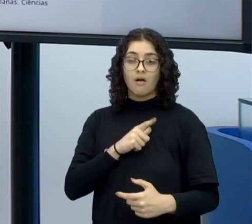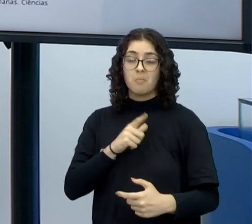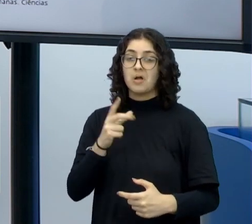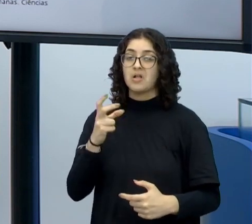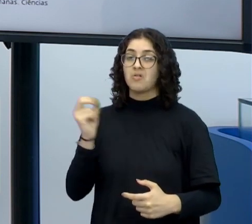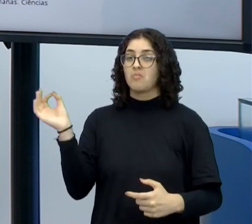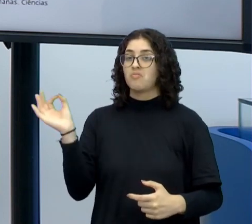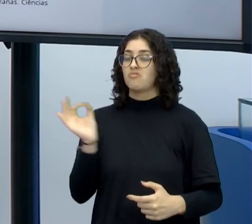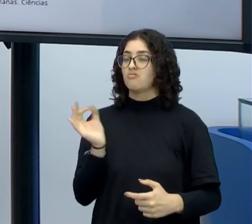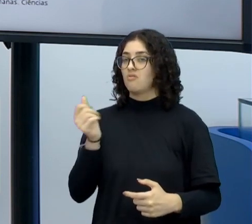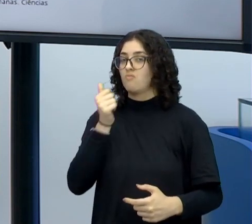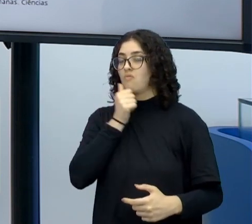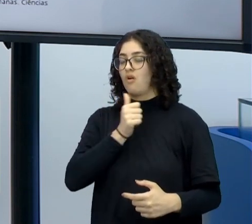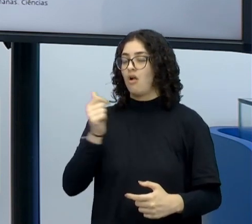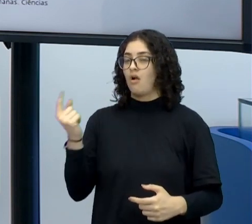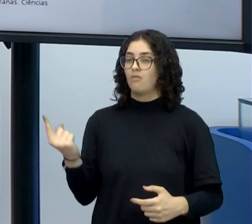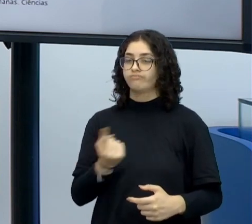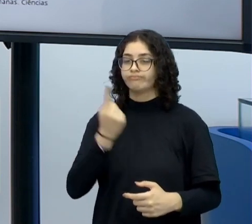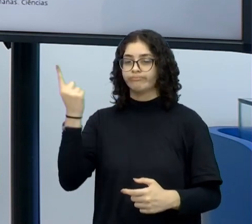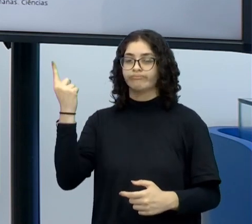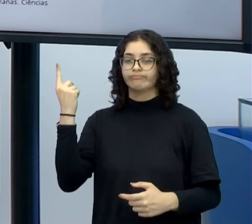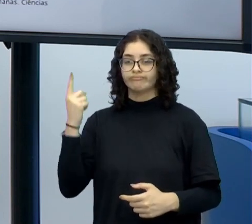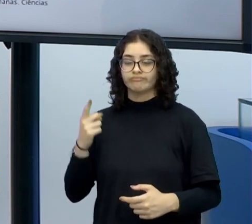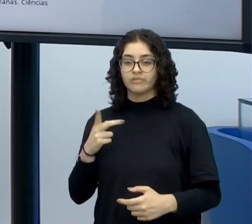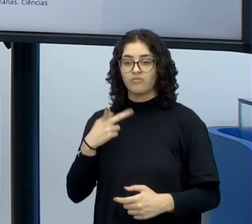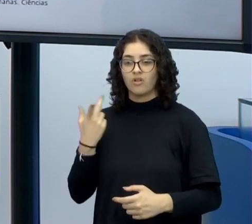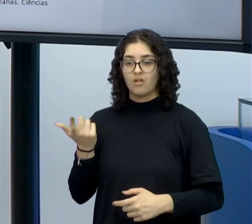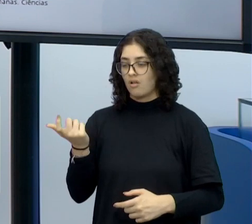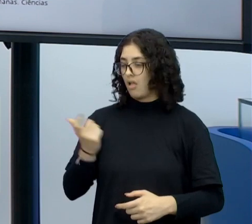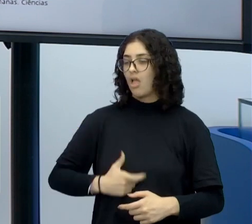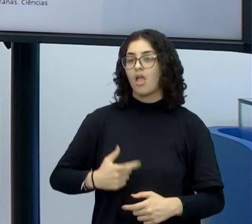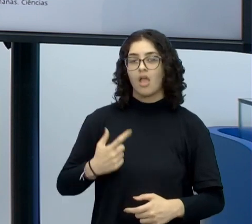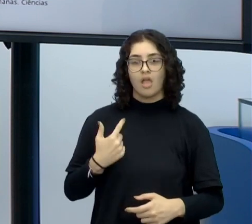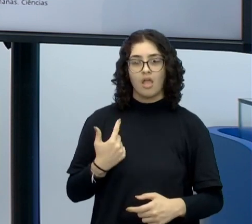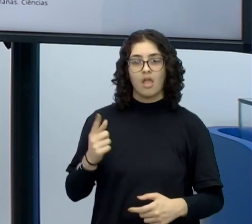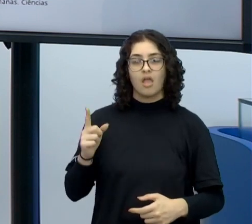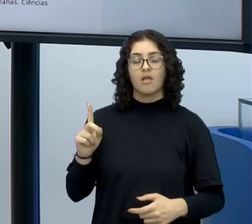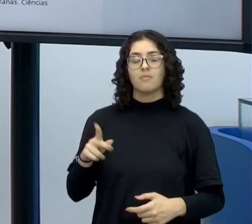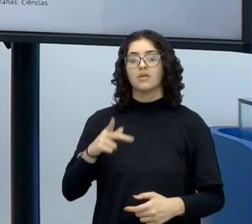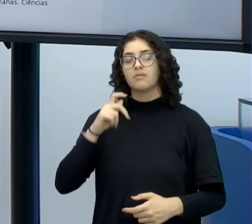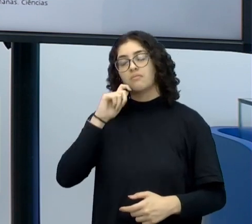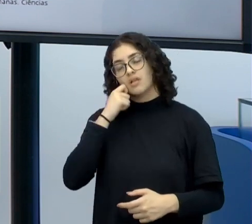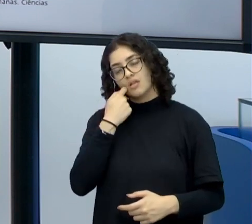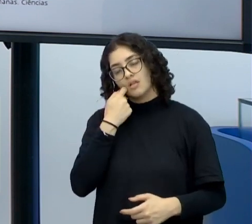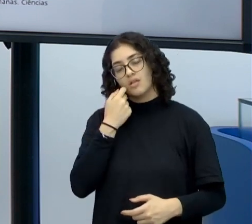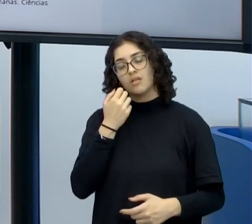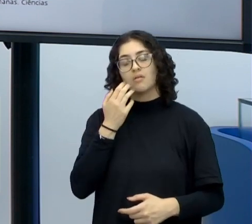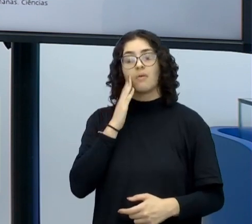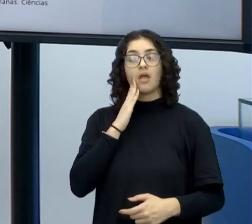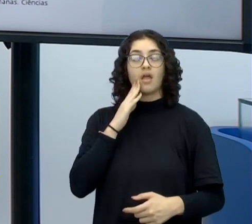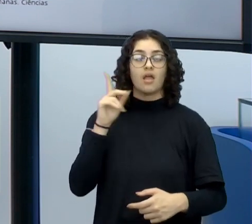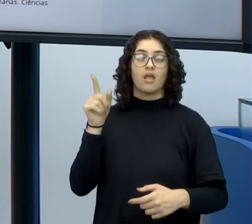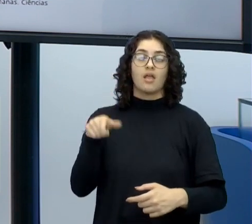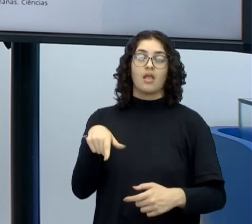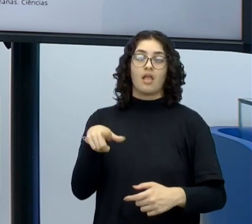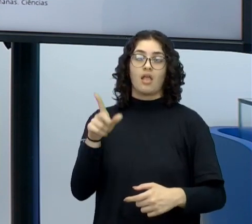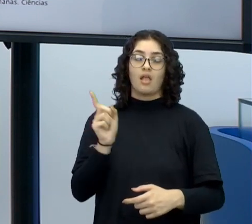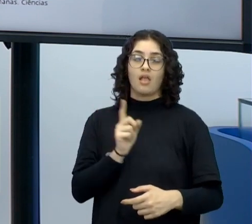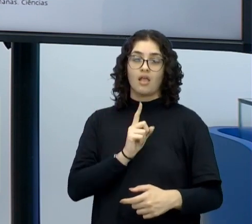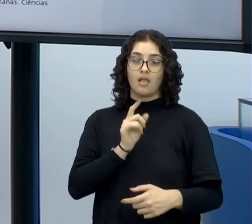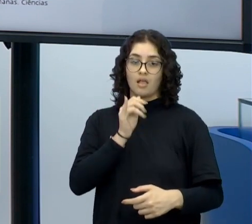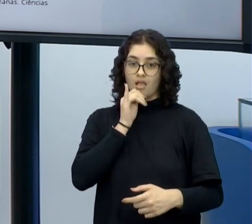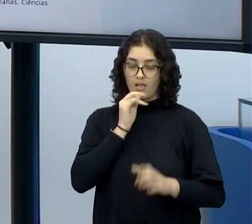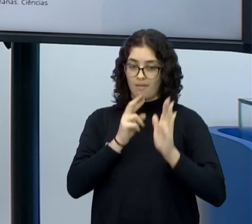de 50% se declararam, né, autodeclararam como pretos e pardos. Então, não é uma minoria, é uma minoria que tem